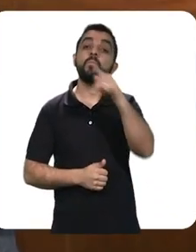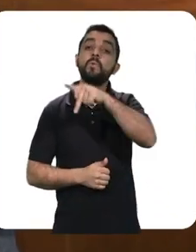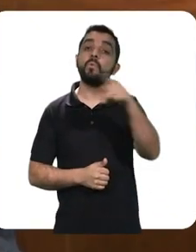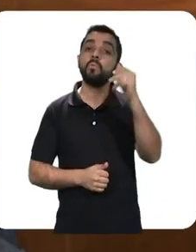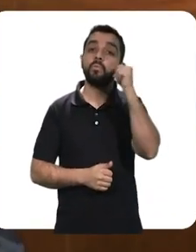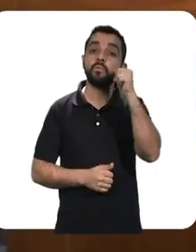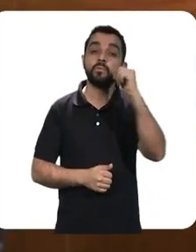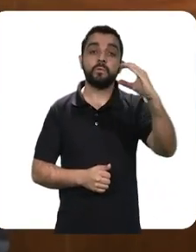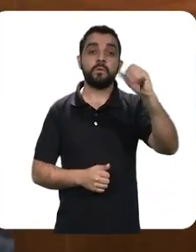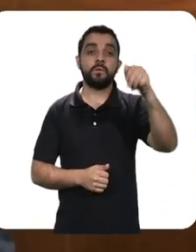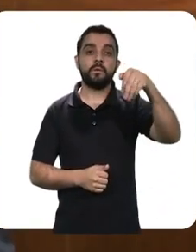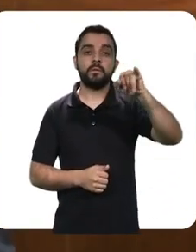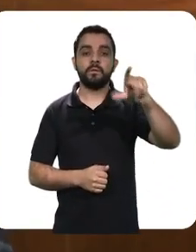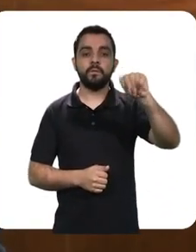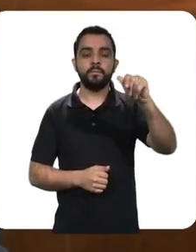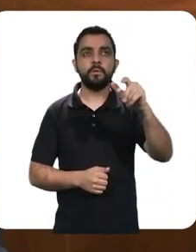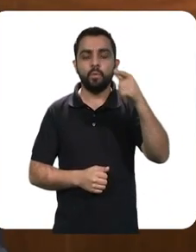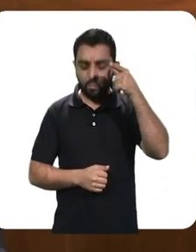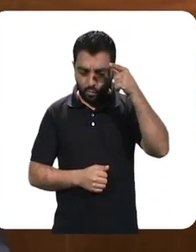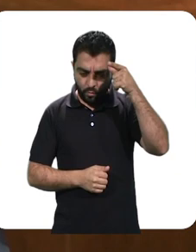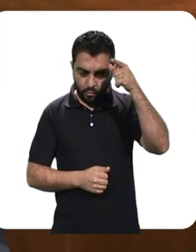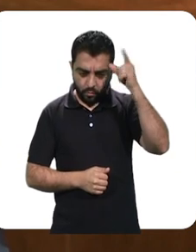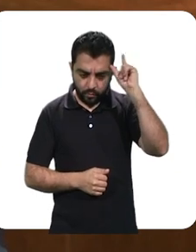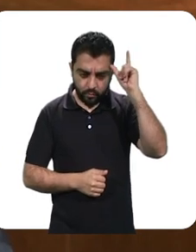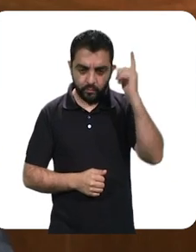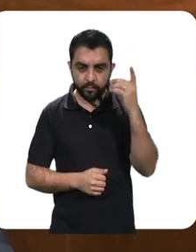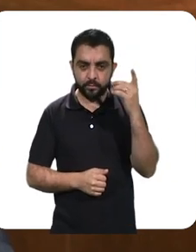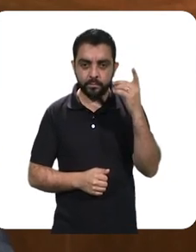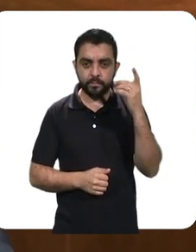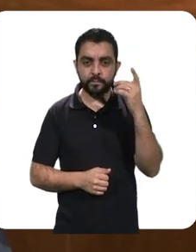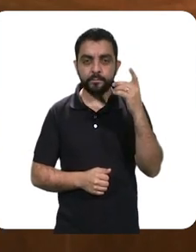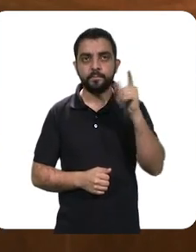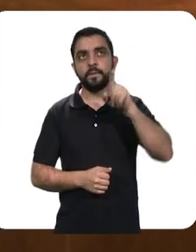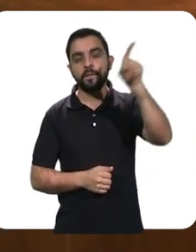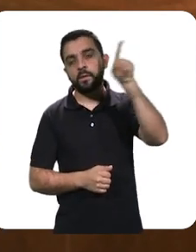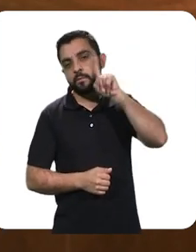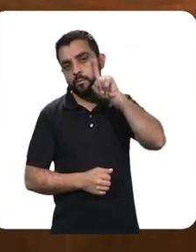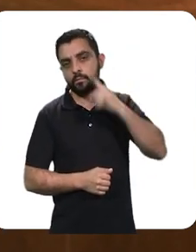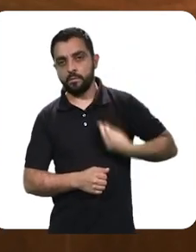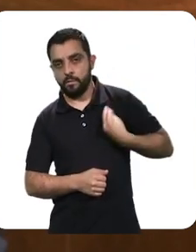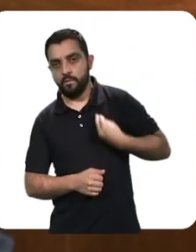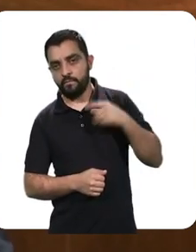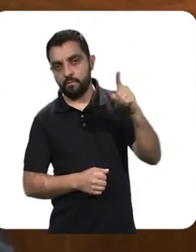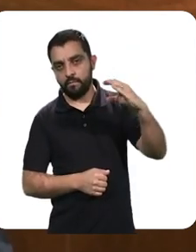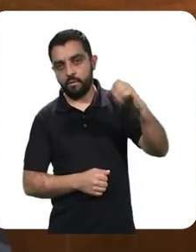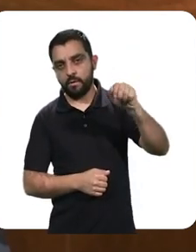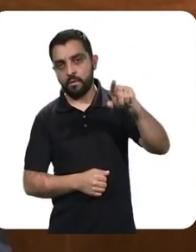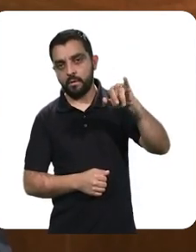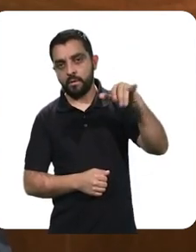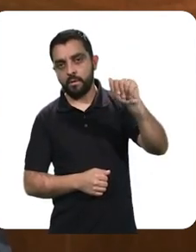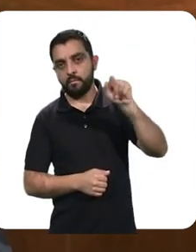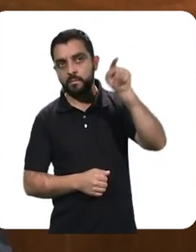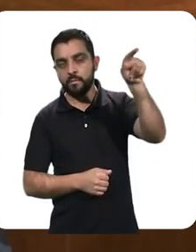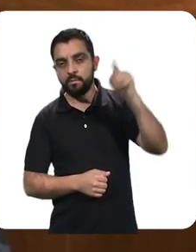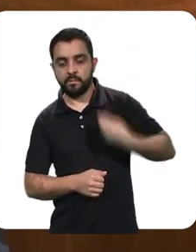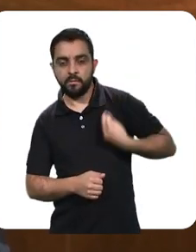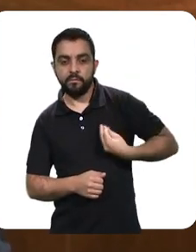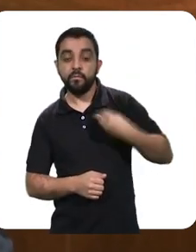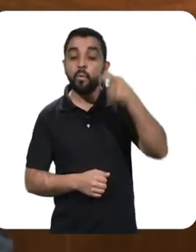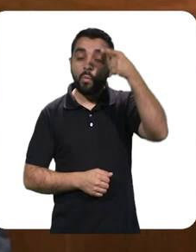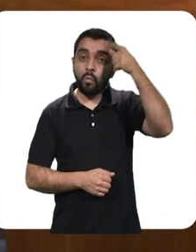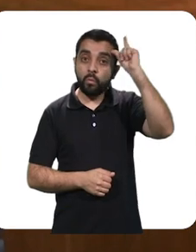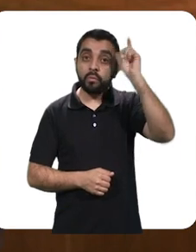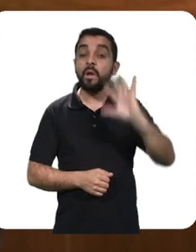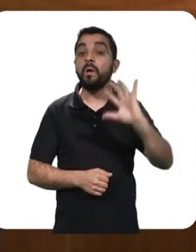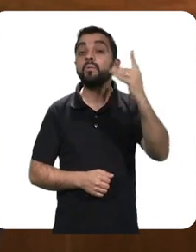Vou passar para a professora Camila. A gente teve um dado muito triste ontem, que aí nos Estados Unidos, onde a professora está, só no